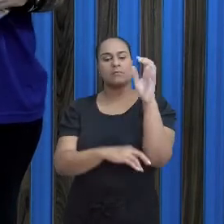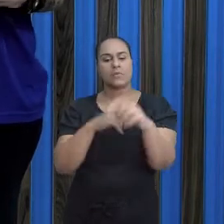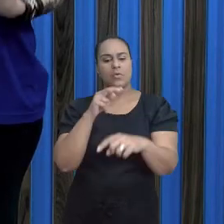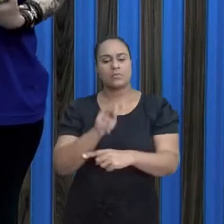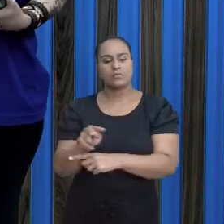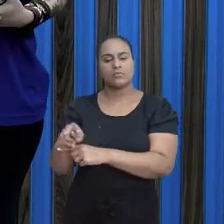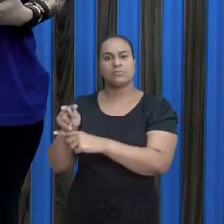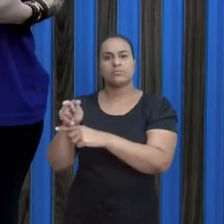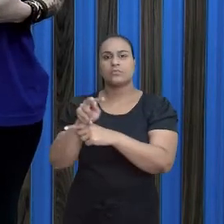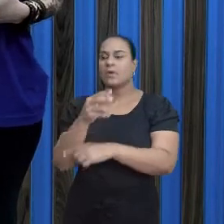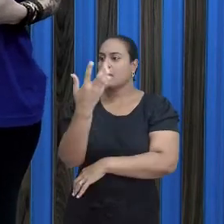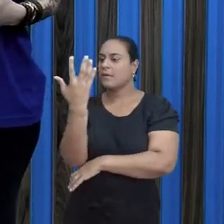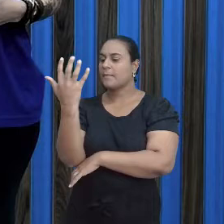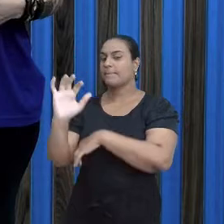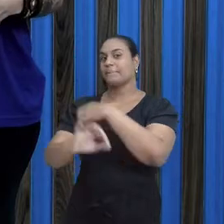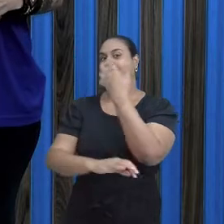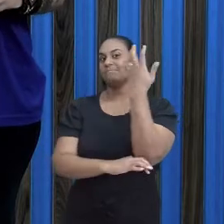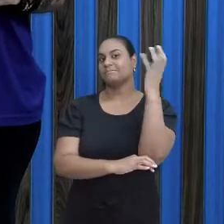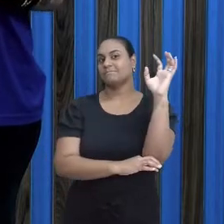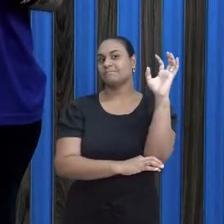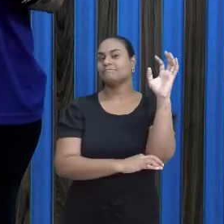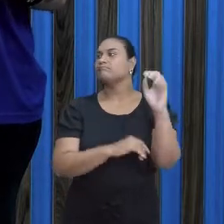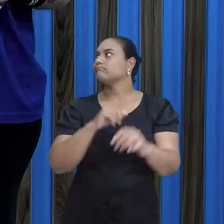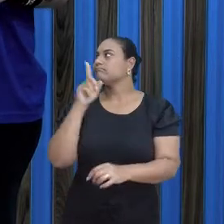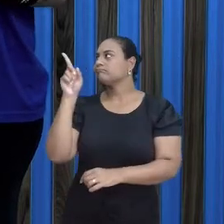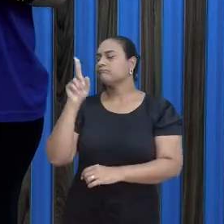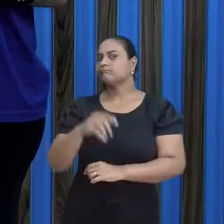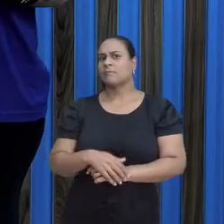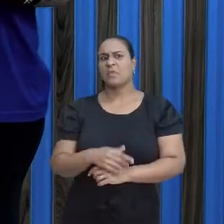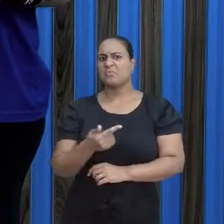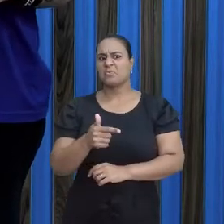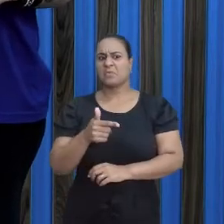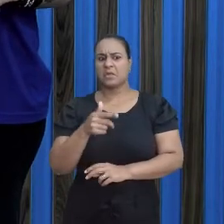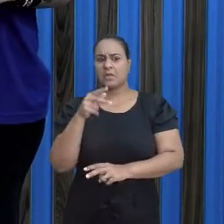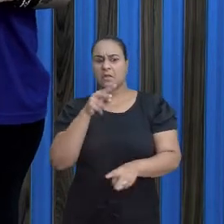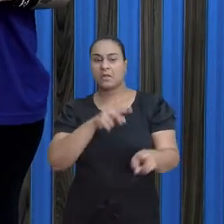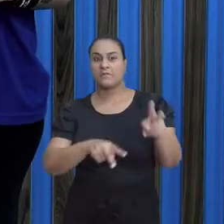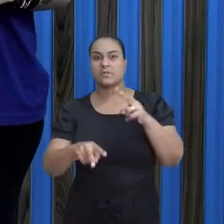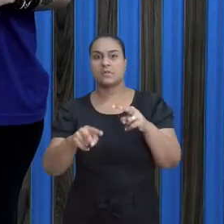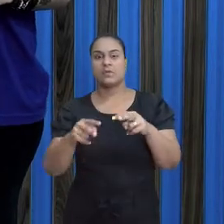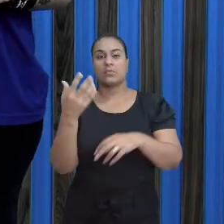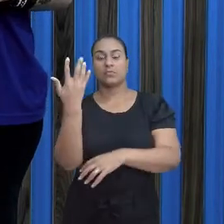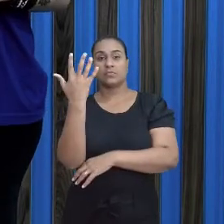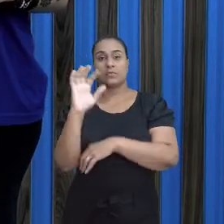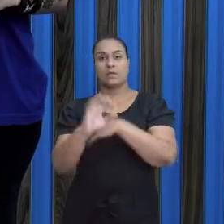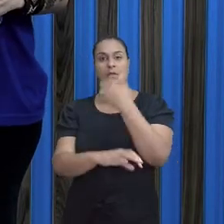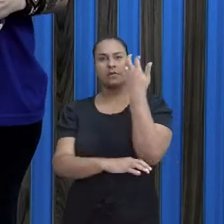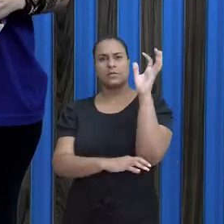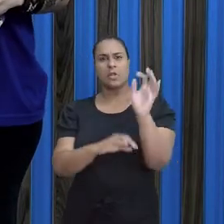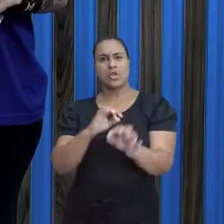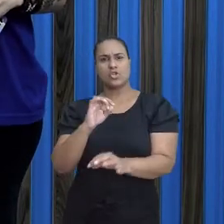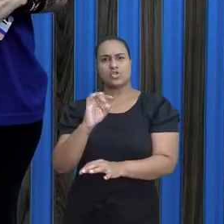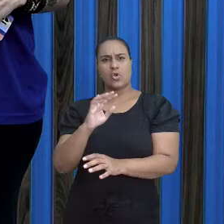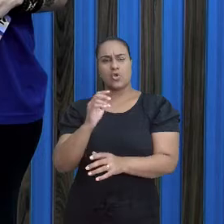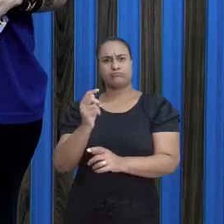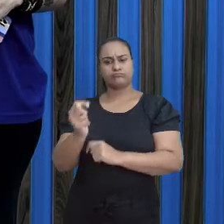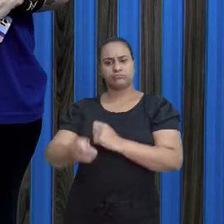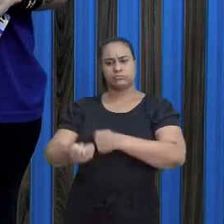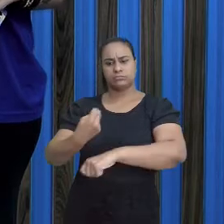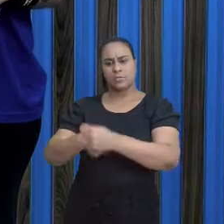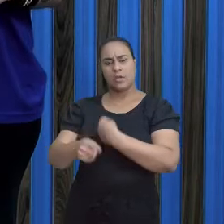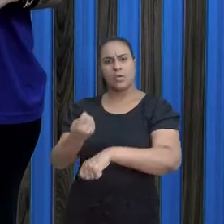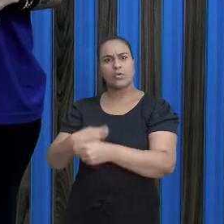preserva, conserva essa natureza. Eles não têm essa visão, né, da natureza como um bem econômico, né, onde a